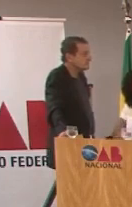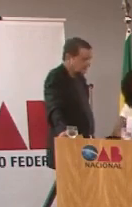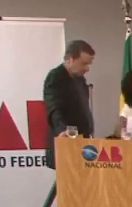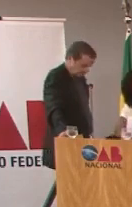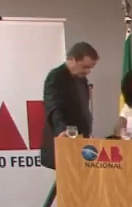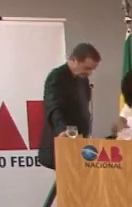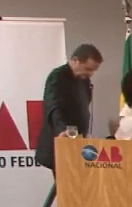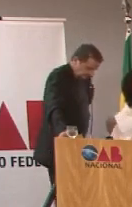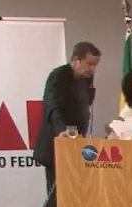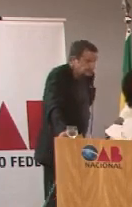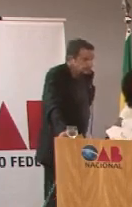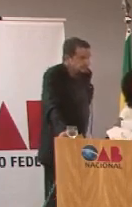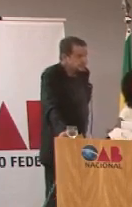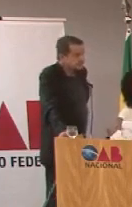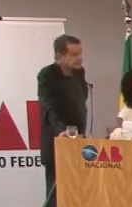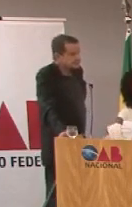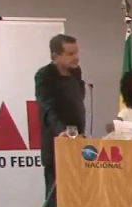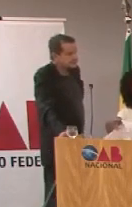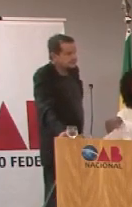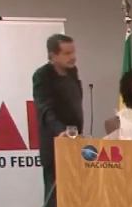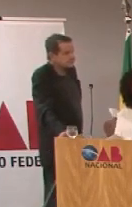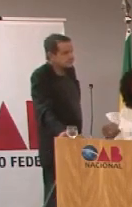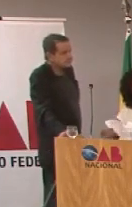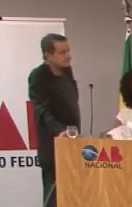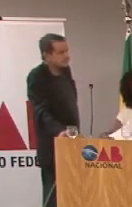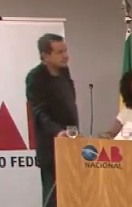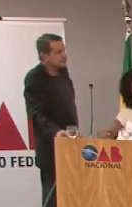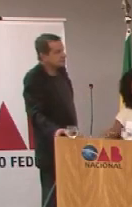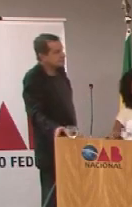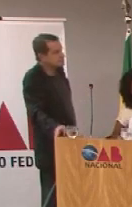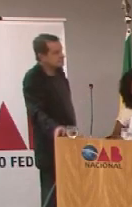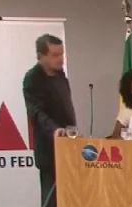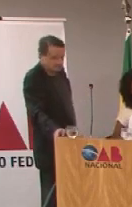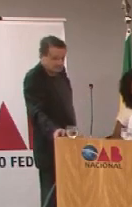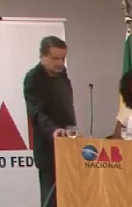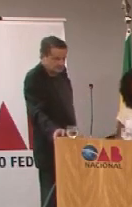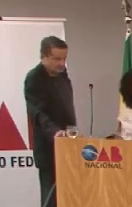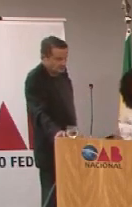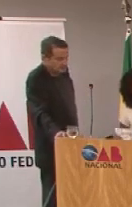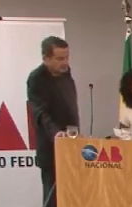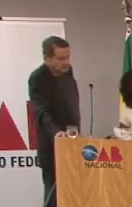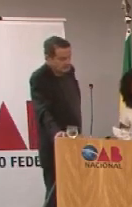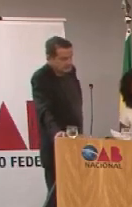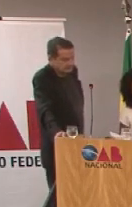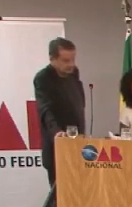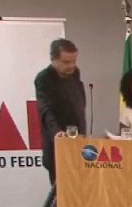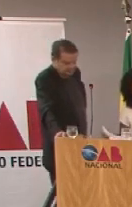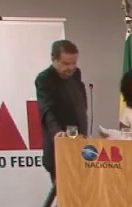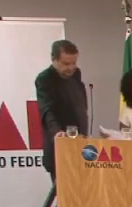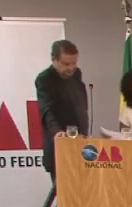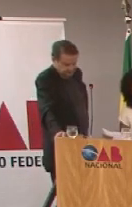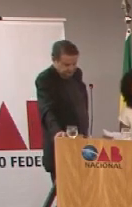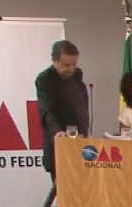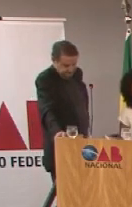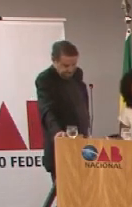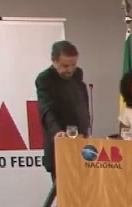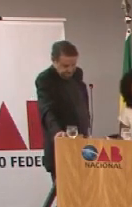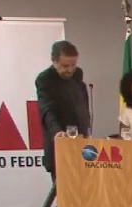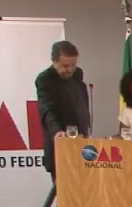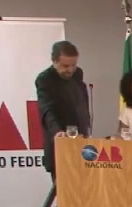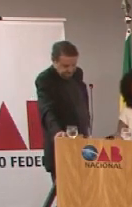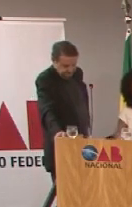Lampedusa, no Mediterrâneo, vislumbra a África e grita uma